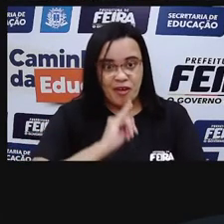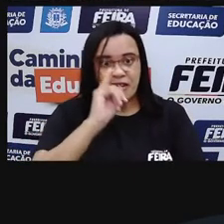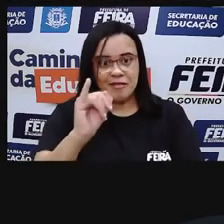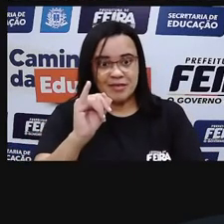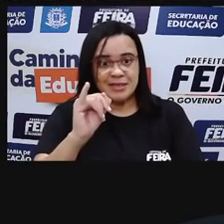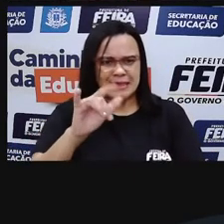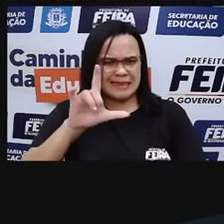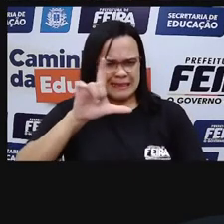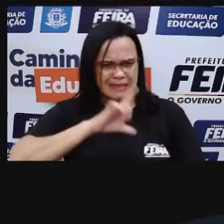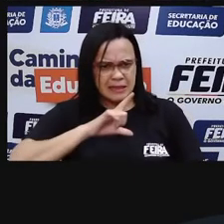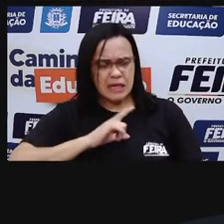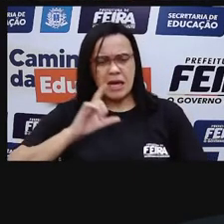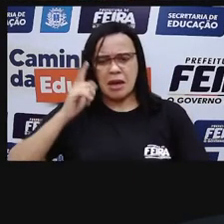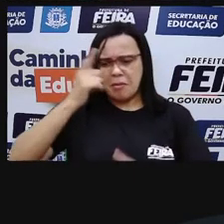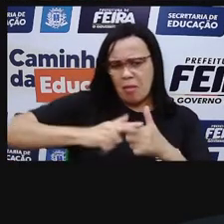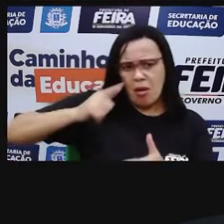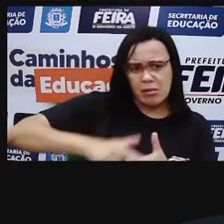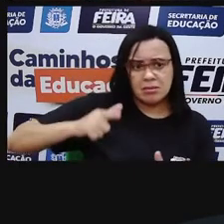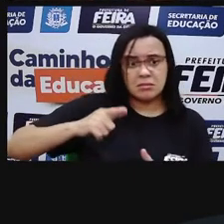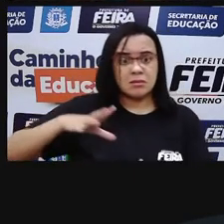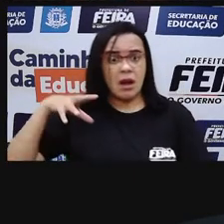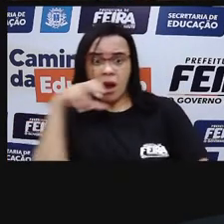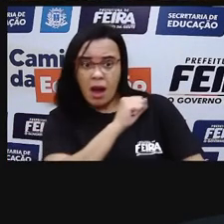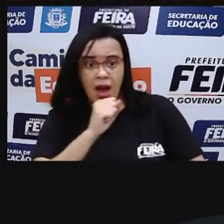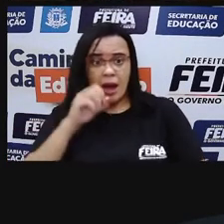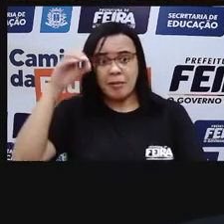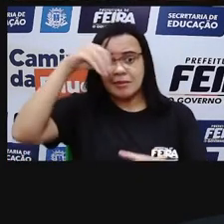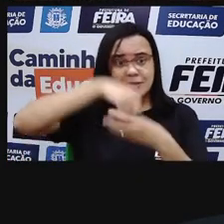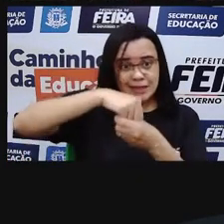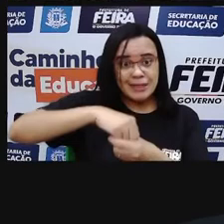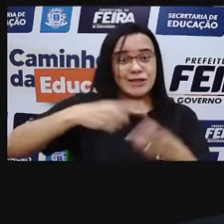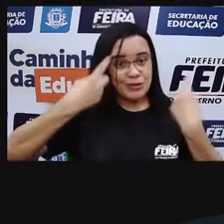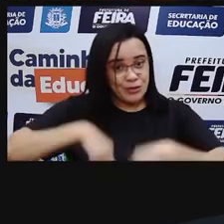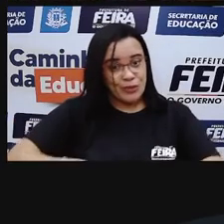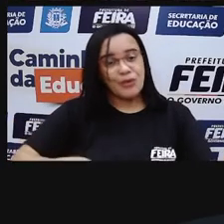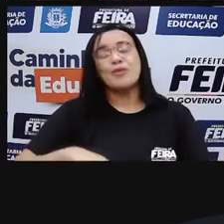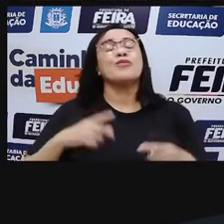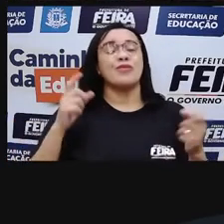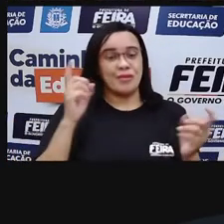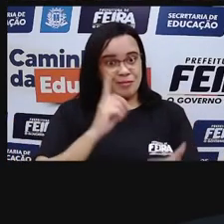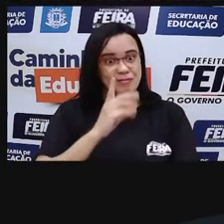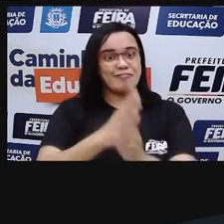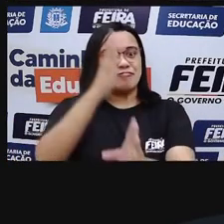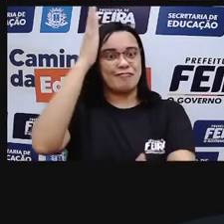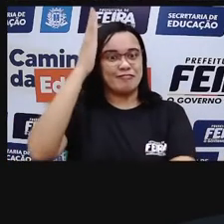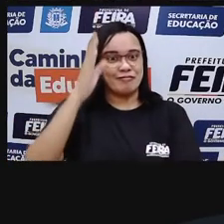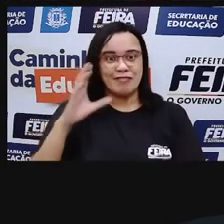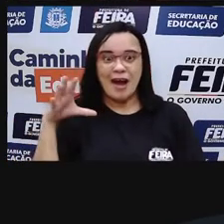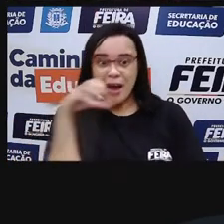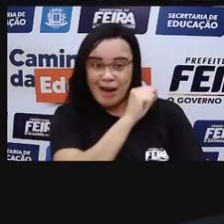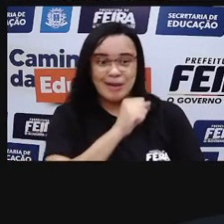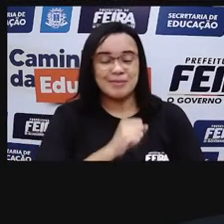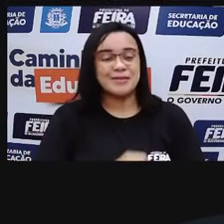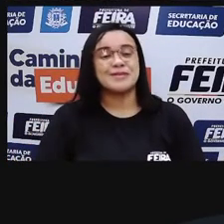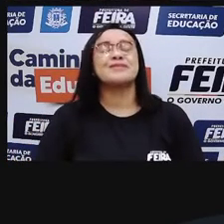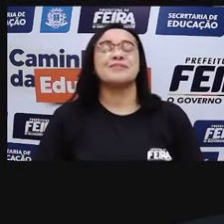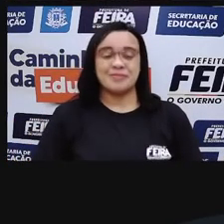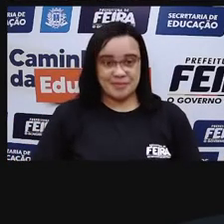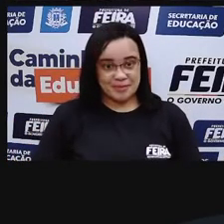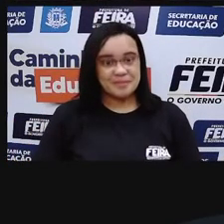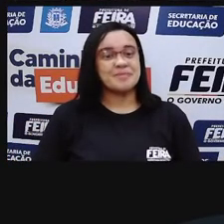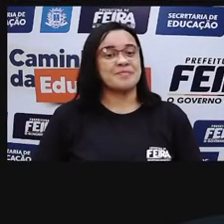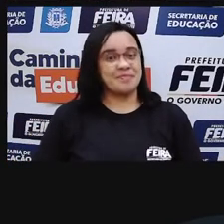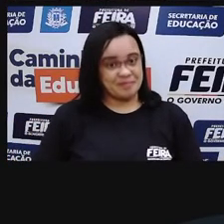nosso corpo. E aí, o que vai acontecer? Quem vai identificar como é esse antígeno